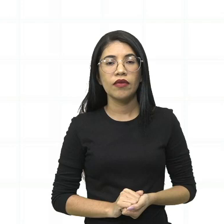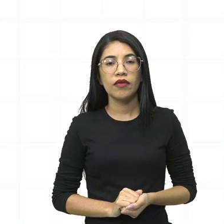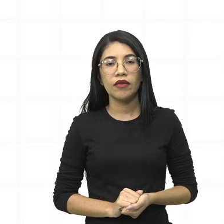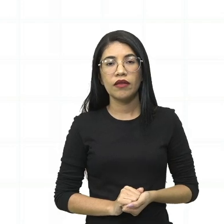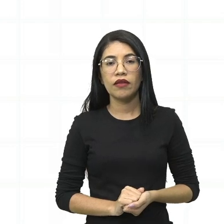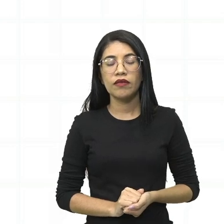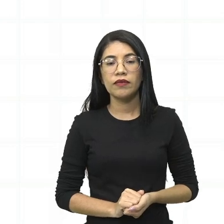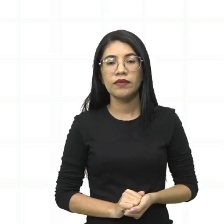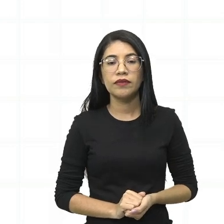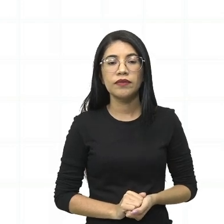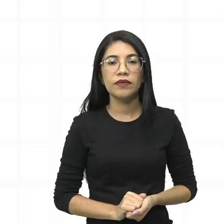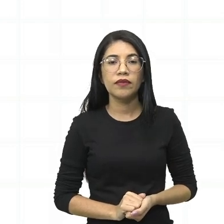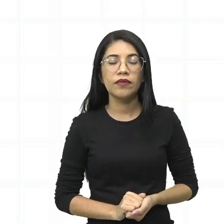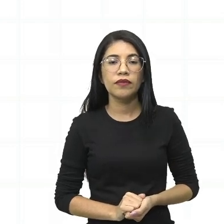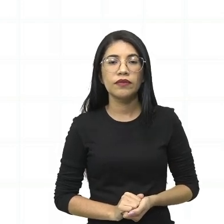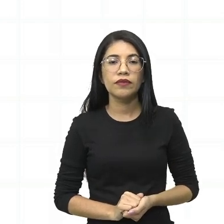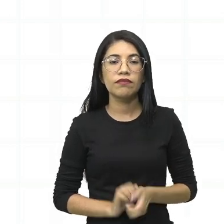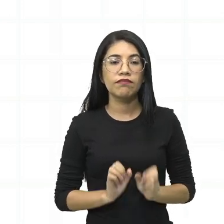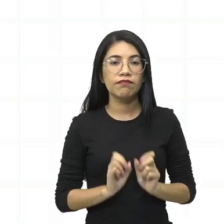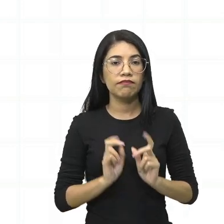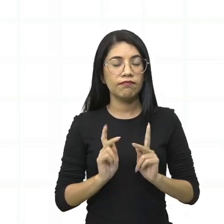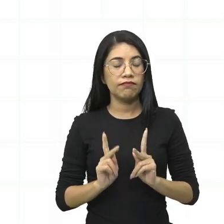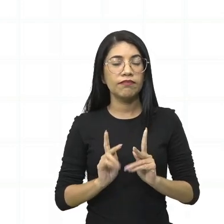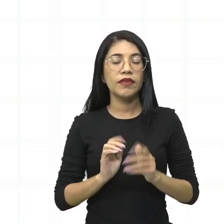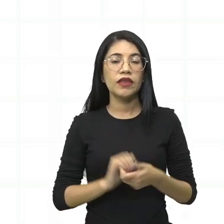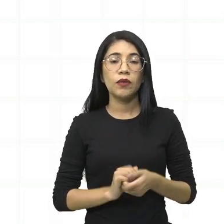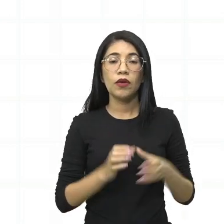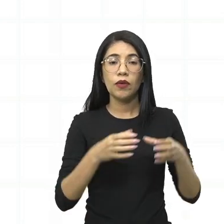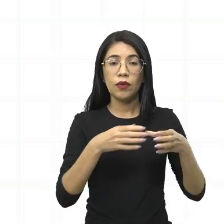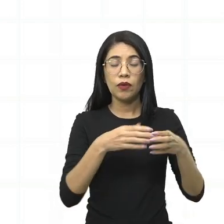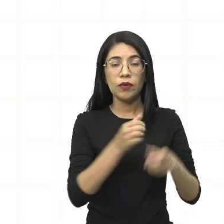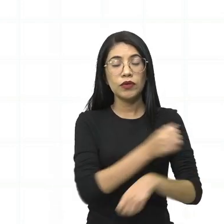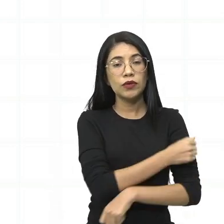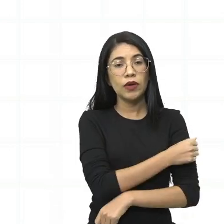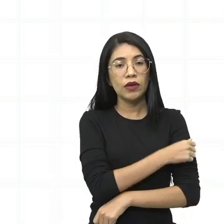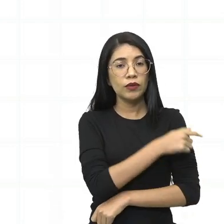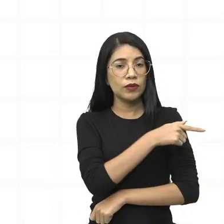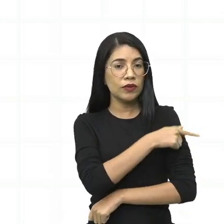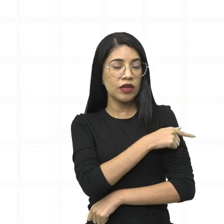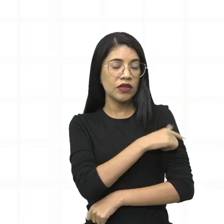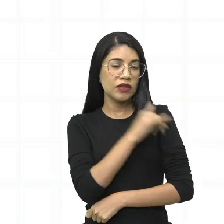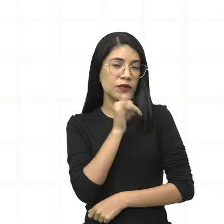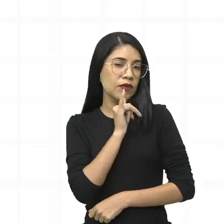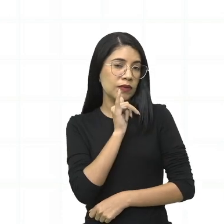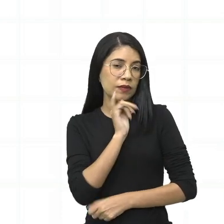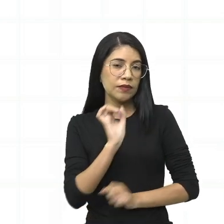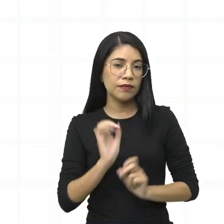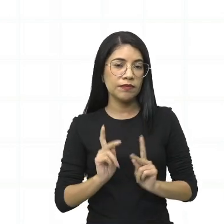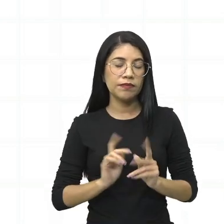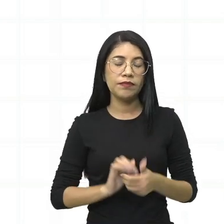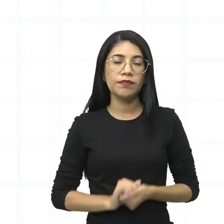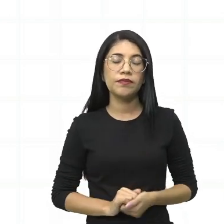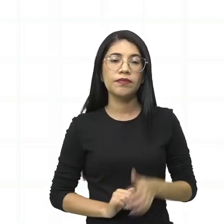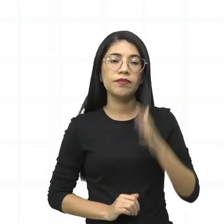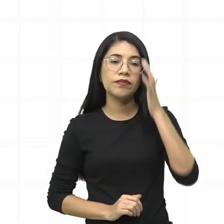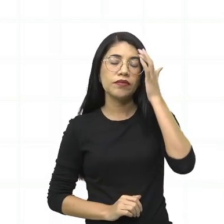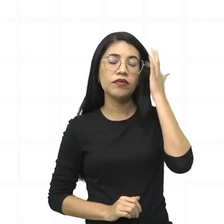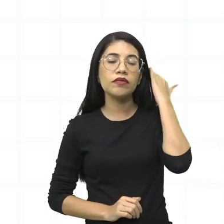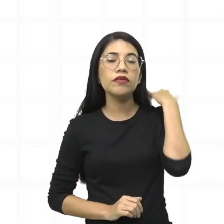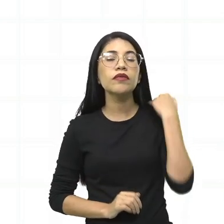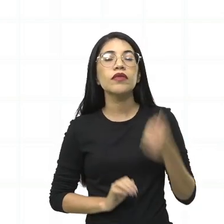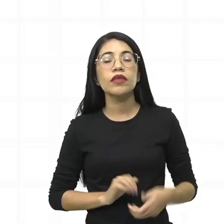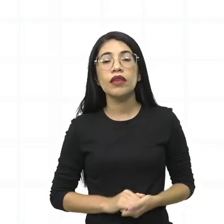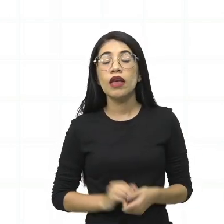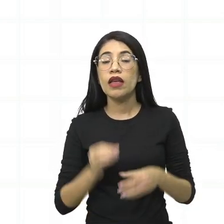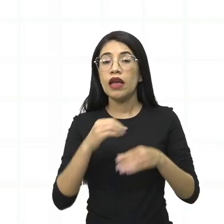uma turma, certo? Uma turma de alunos do 7º ano. Dentro da